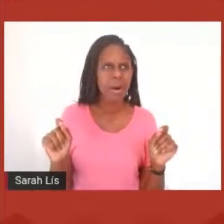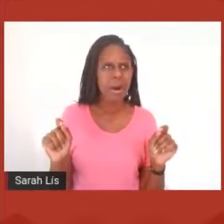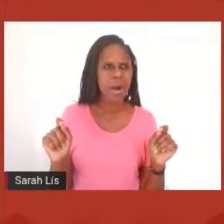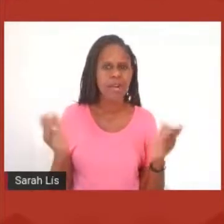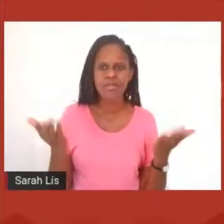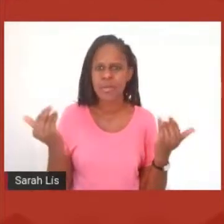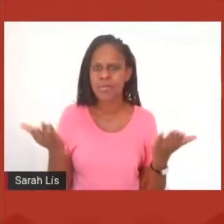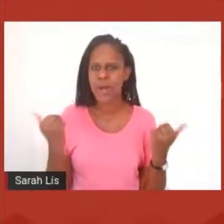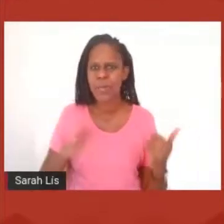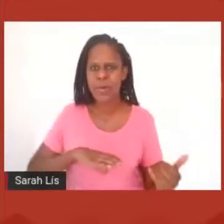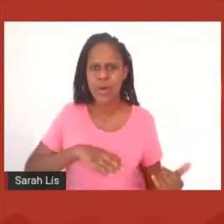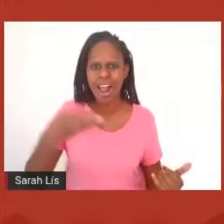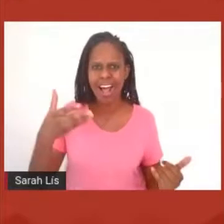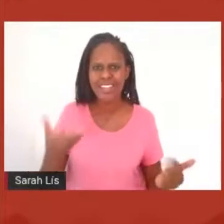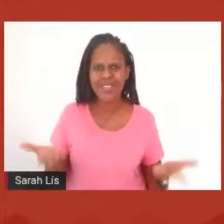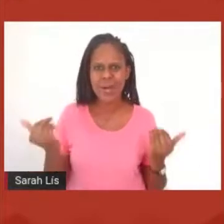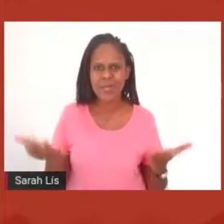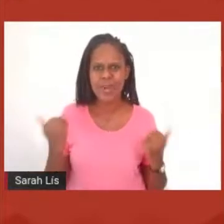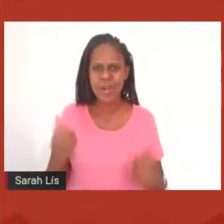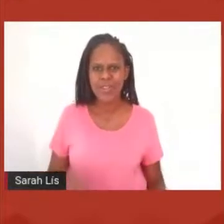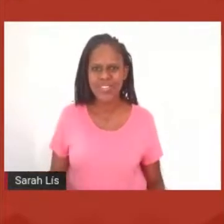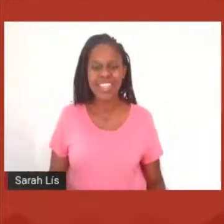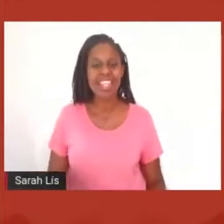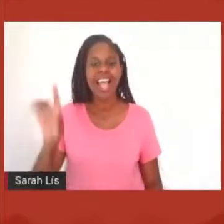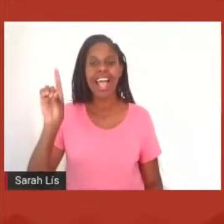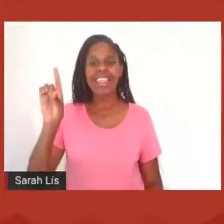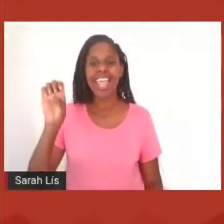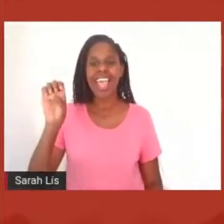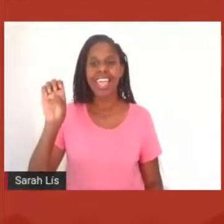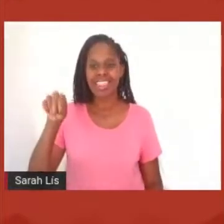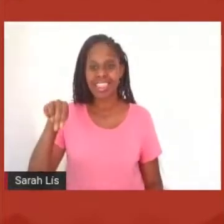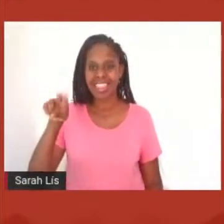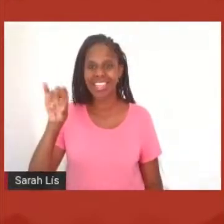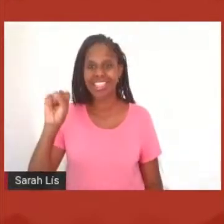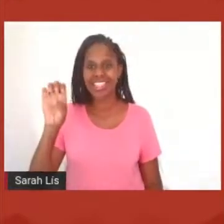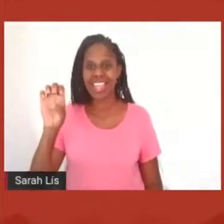Vamos lá, gente. Coragem. Quer ser, Denise? Quer que eu seja? É tão fácil.